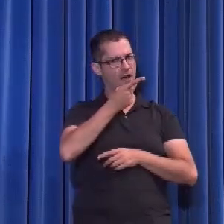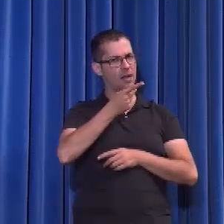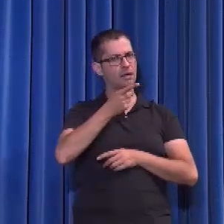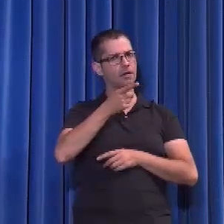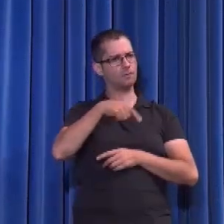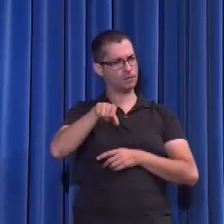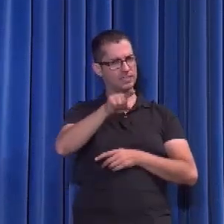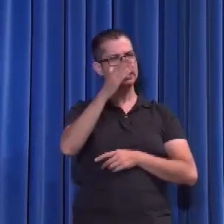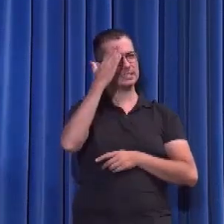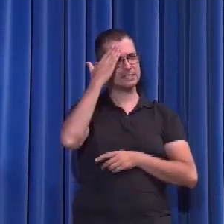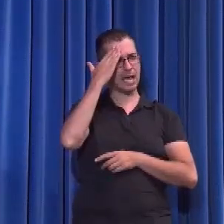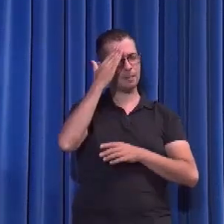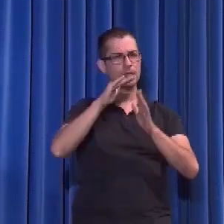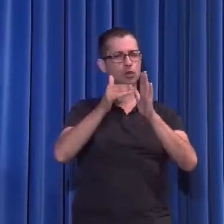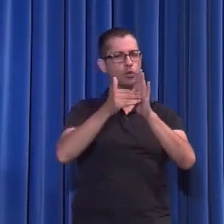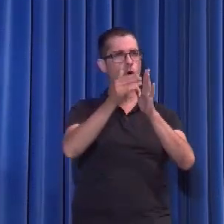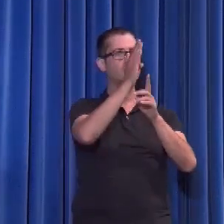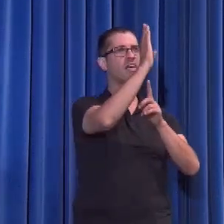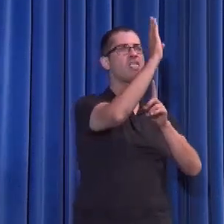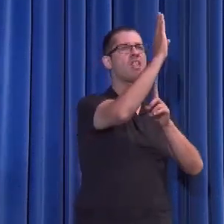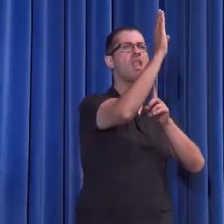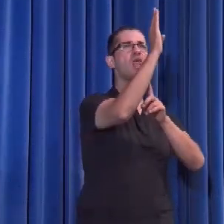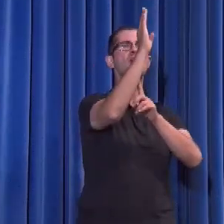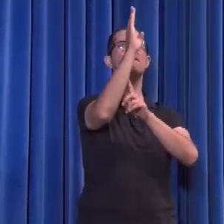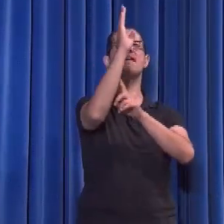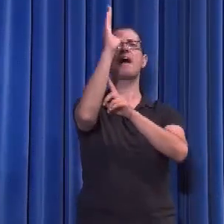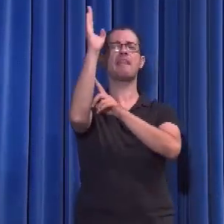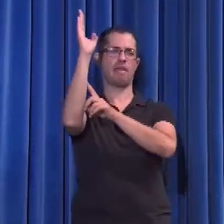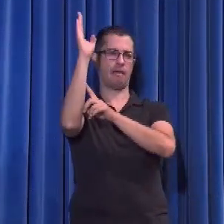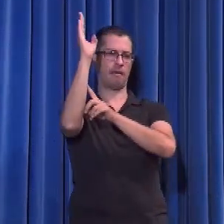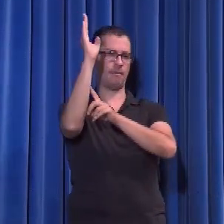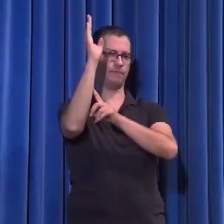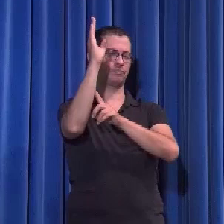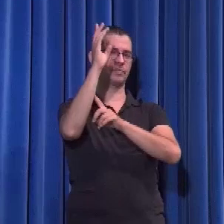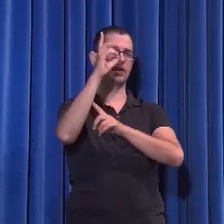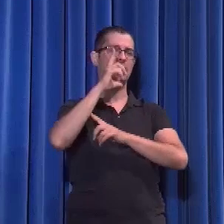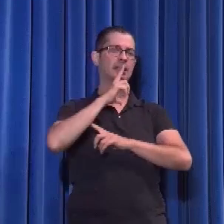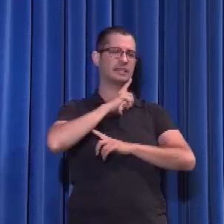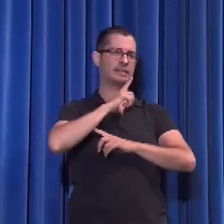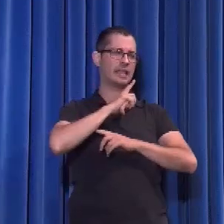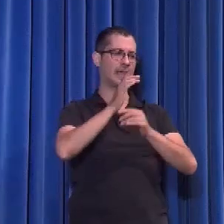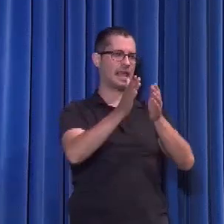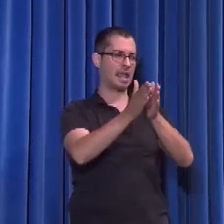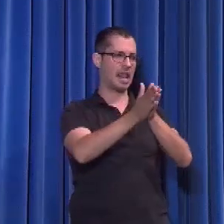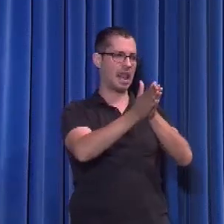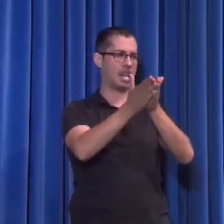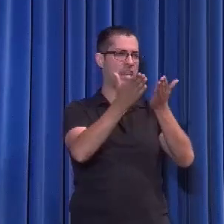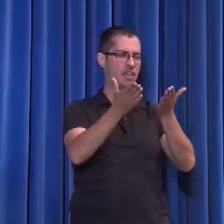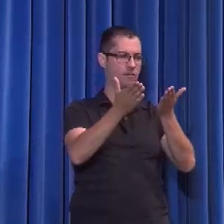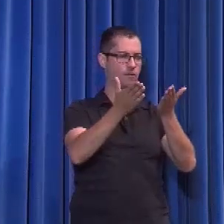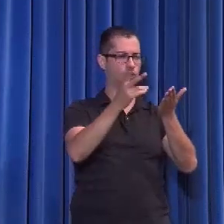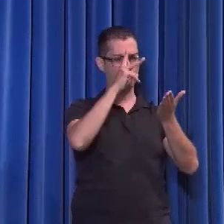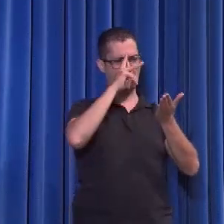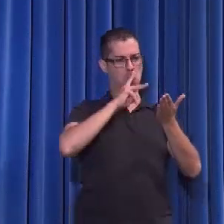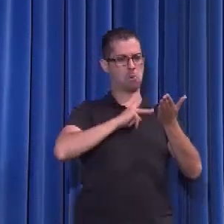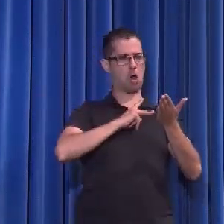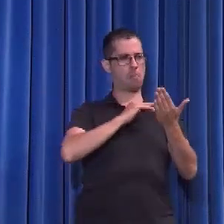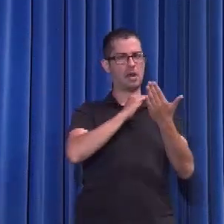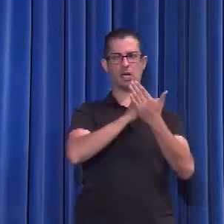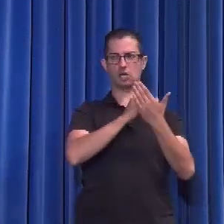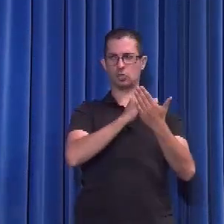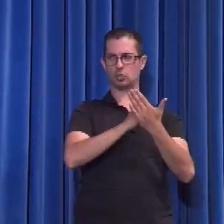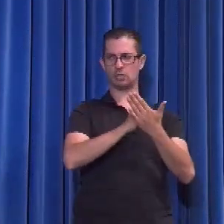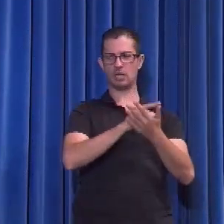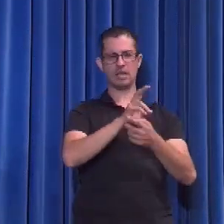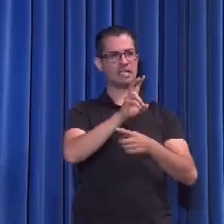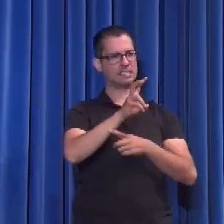suas livrarias cristãs estão preenchidas com livros de autoajuda, e 5 maneiras de fazer isso, e 6 maneiras